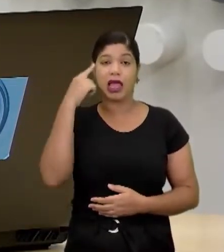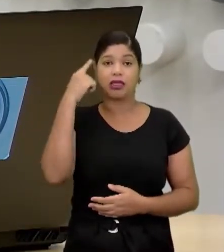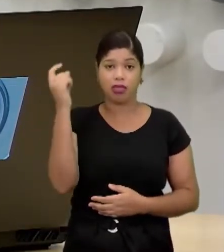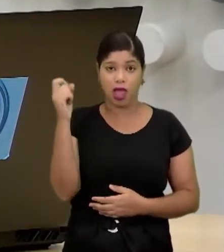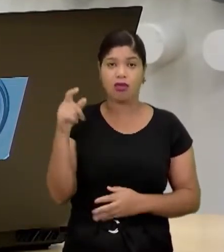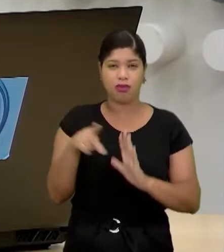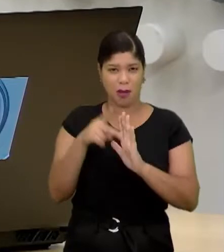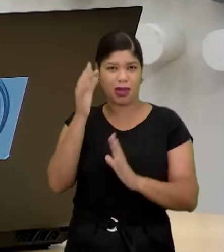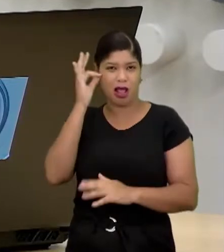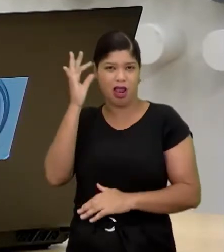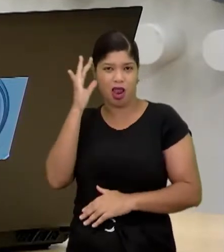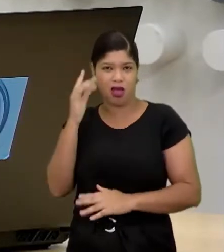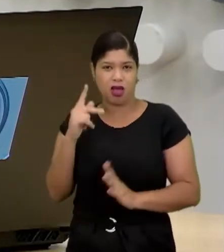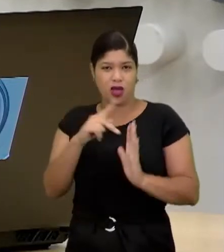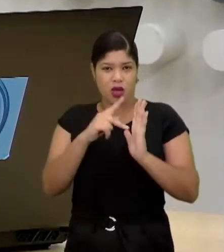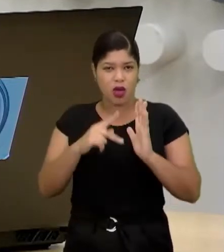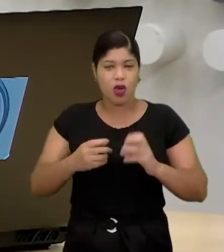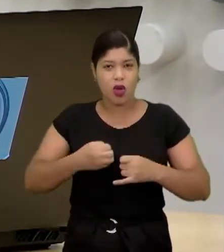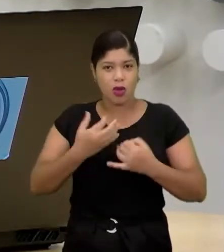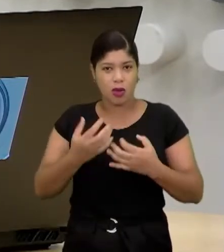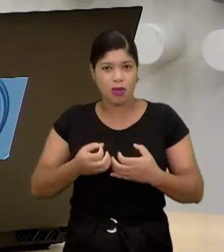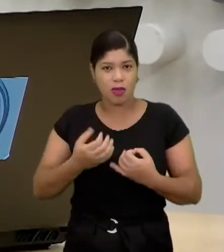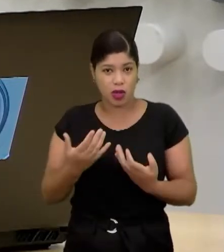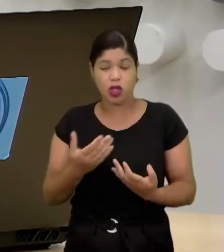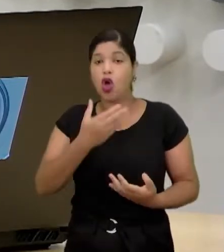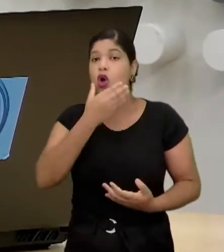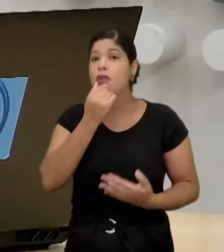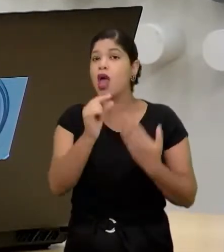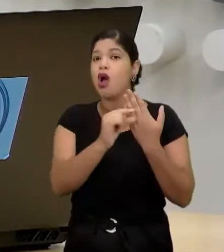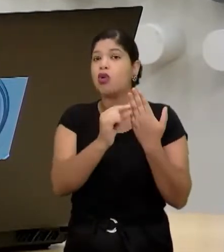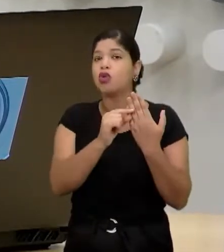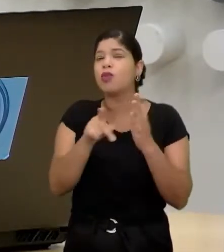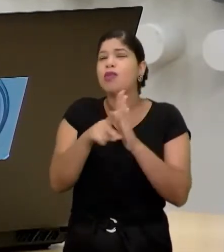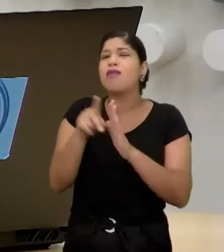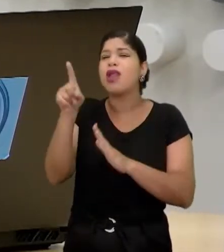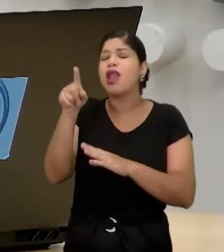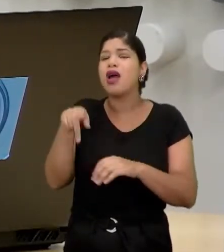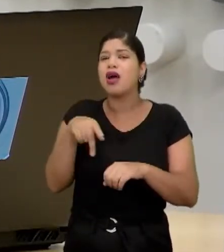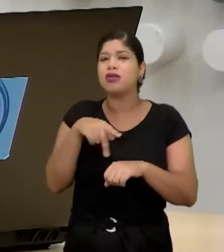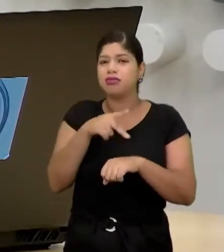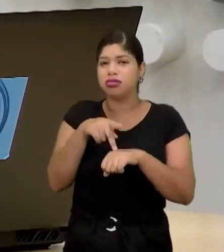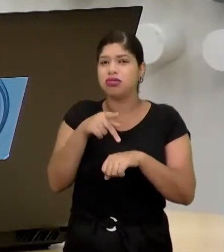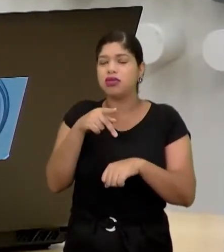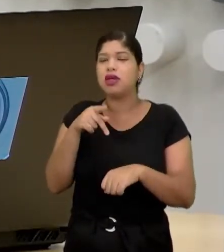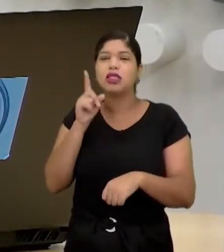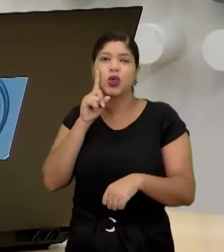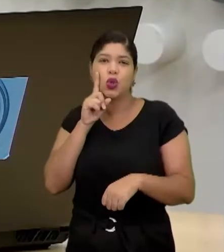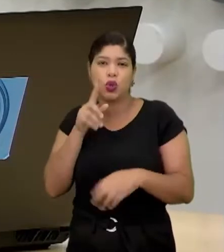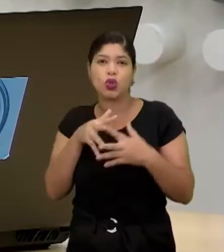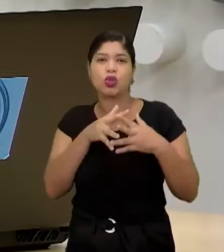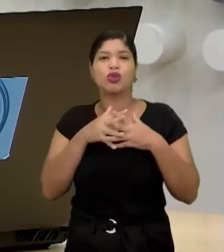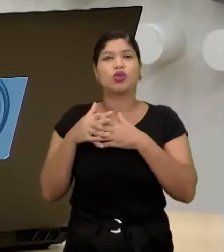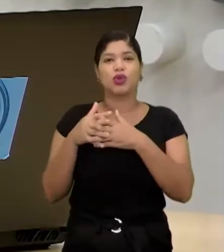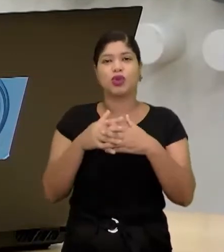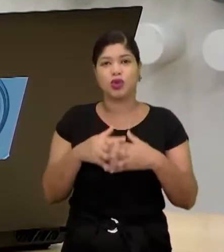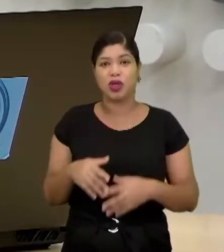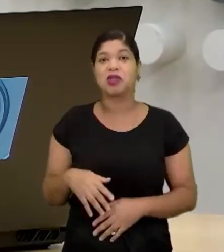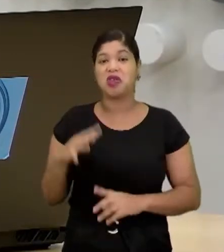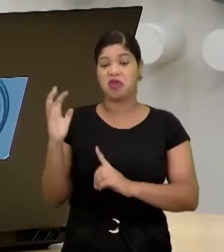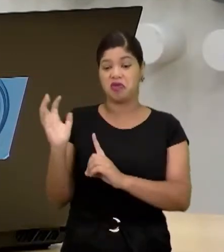Dave grohl ele é este este autor né este poeta esse Pensador que nos Estados Unidos